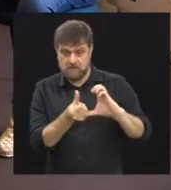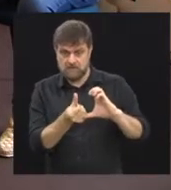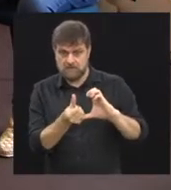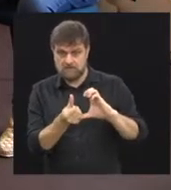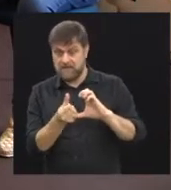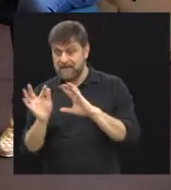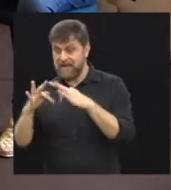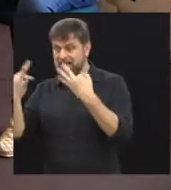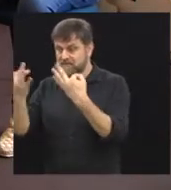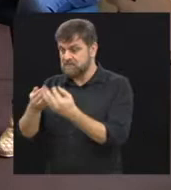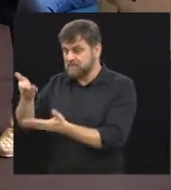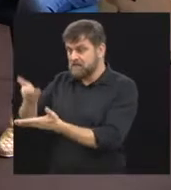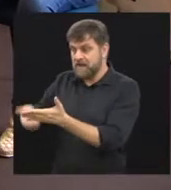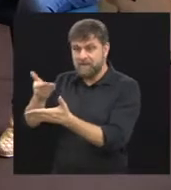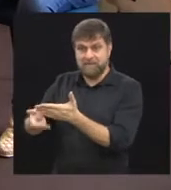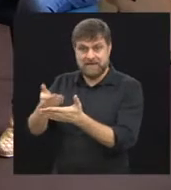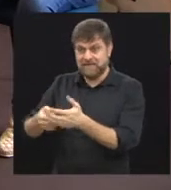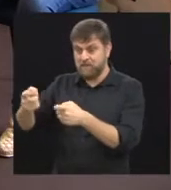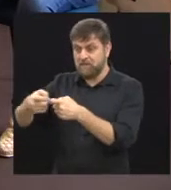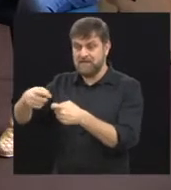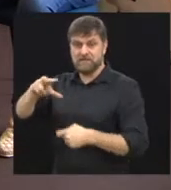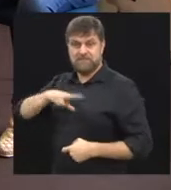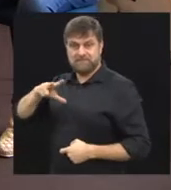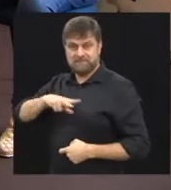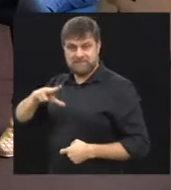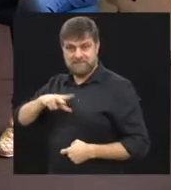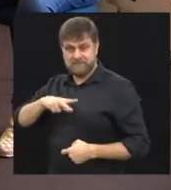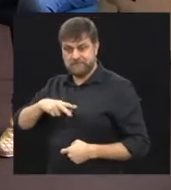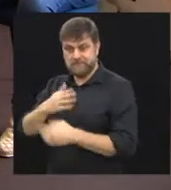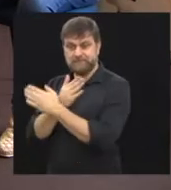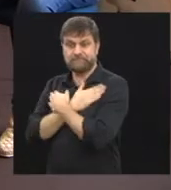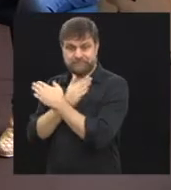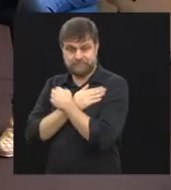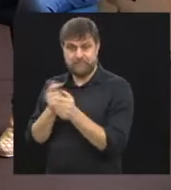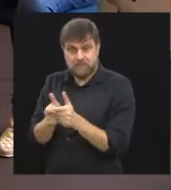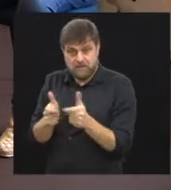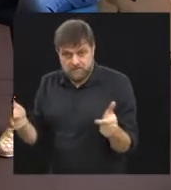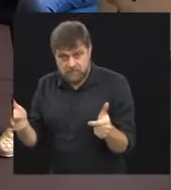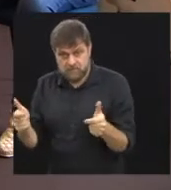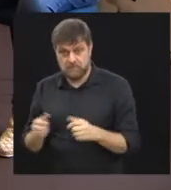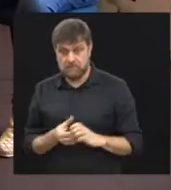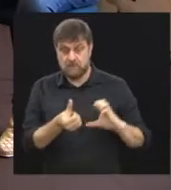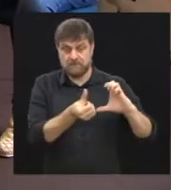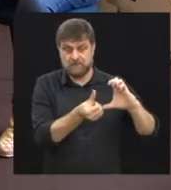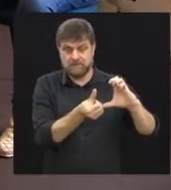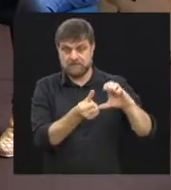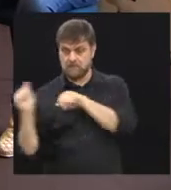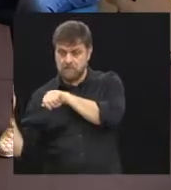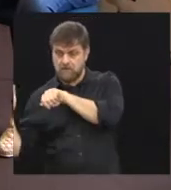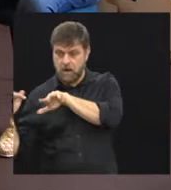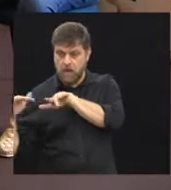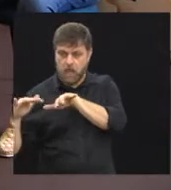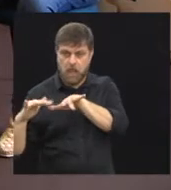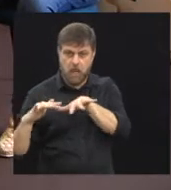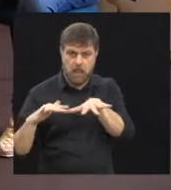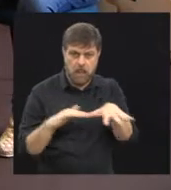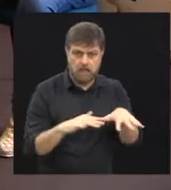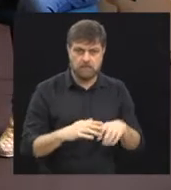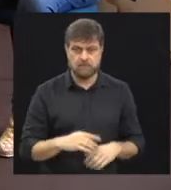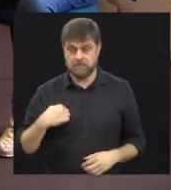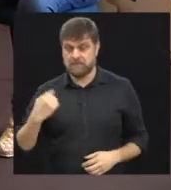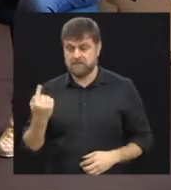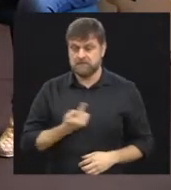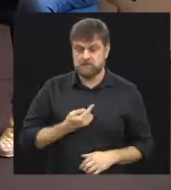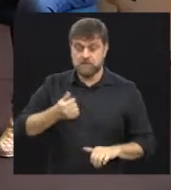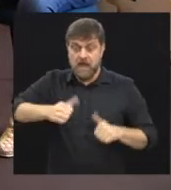muitas famílias perderam os planos médicos por causa do desemprego. E iam correr para onde? Vieram para cá.